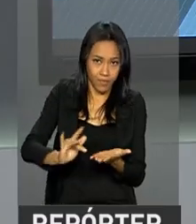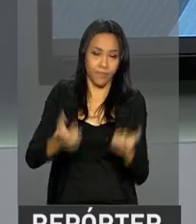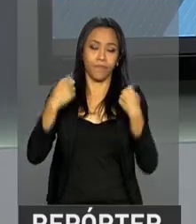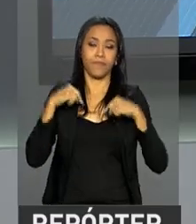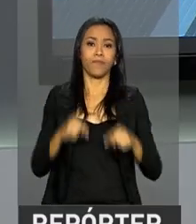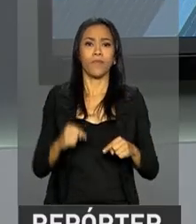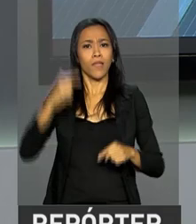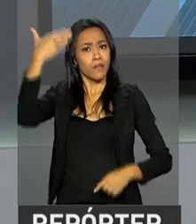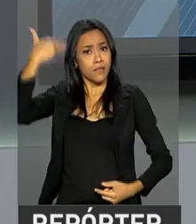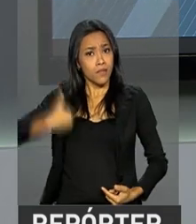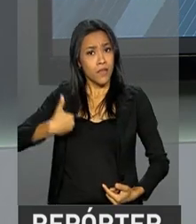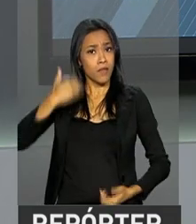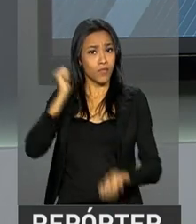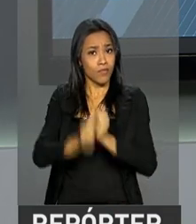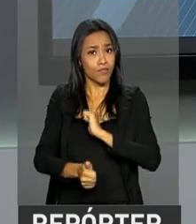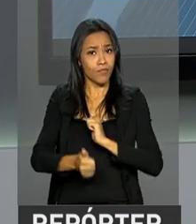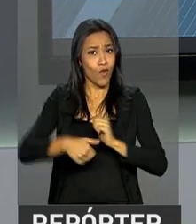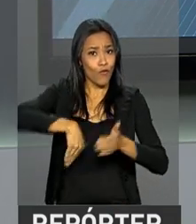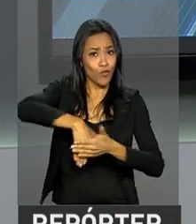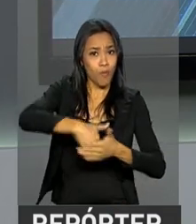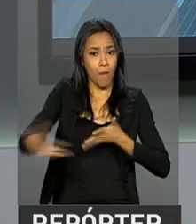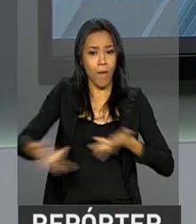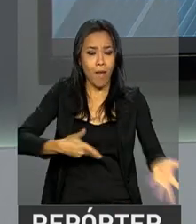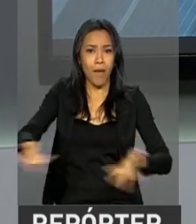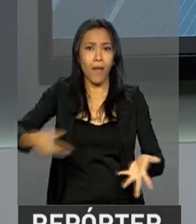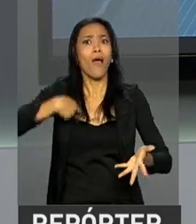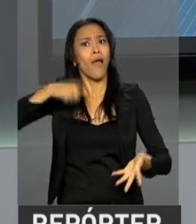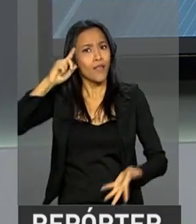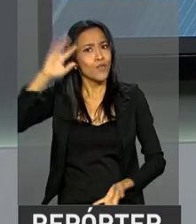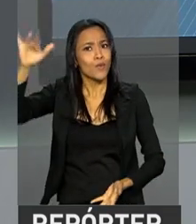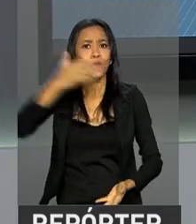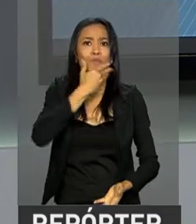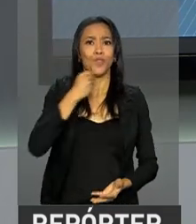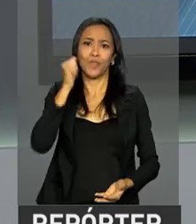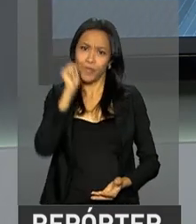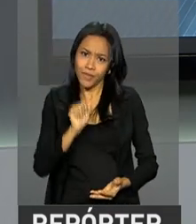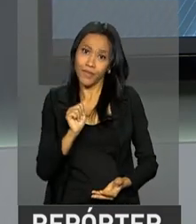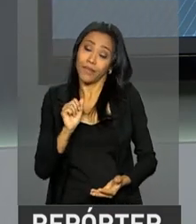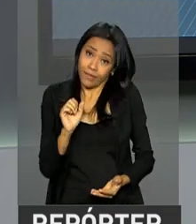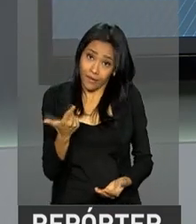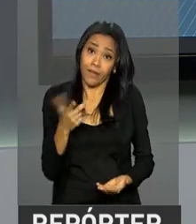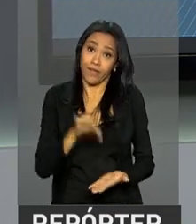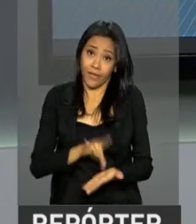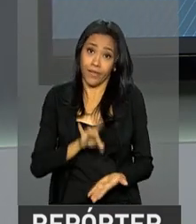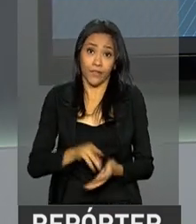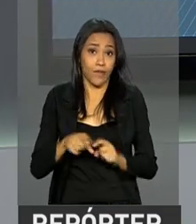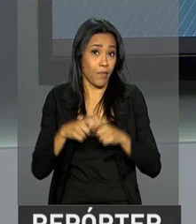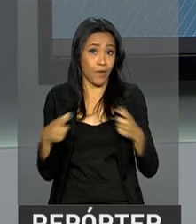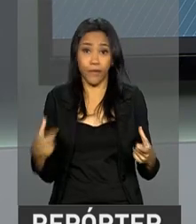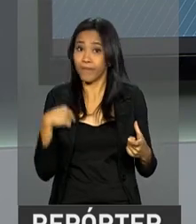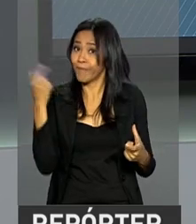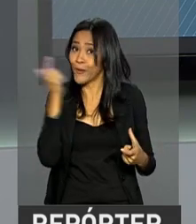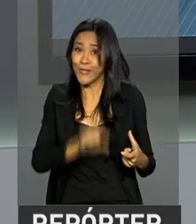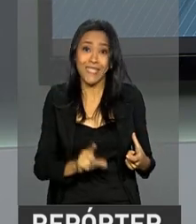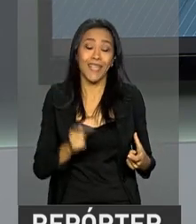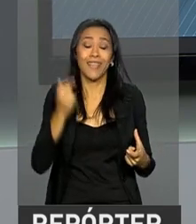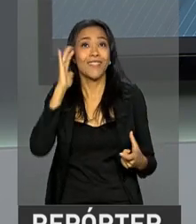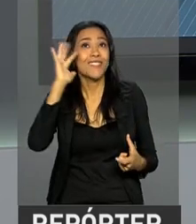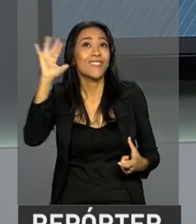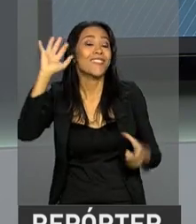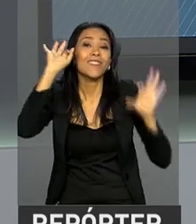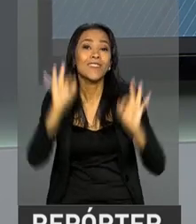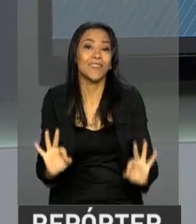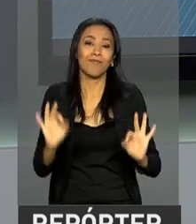de futebol é o sonho de muitos meninos e meninas no brasil é verdade que absoluta maioria deles não consegue concretizar esse desejo